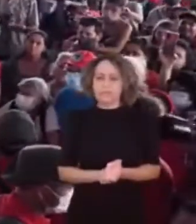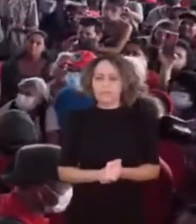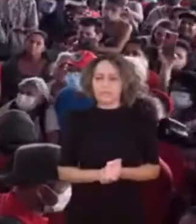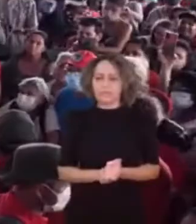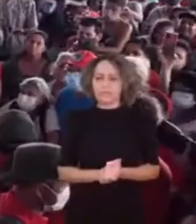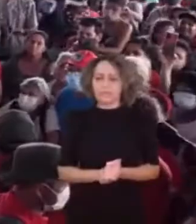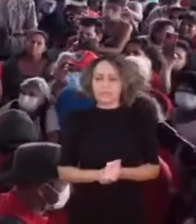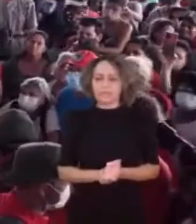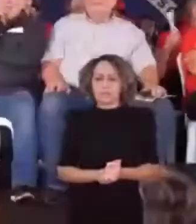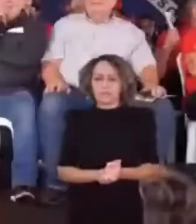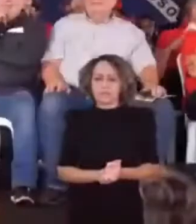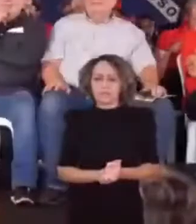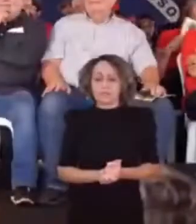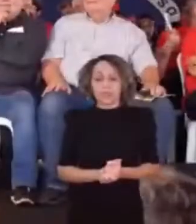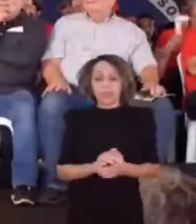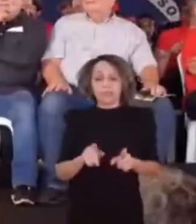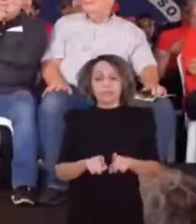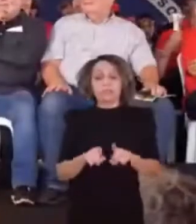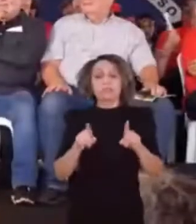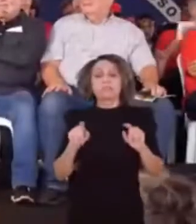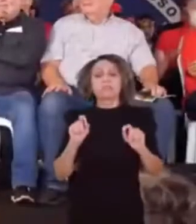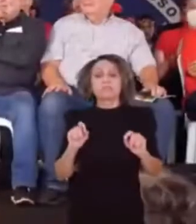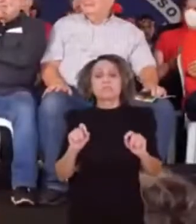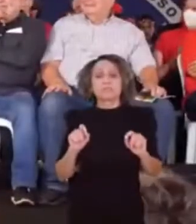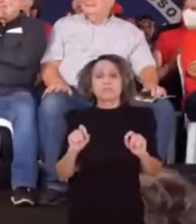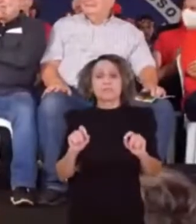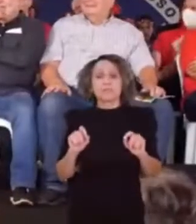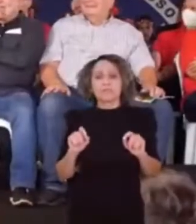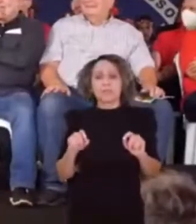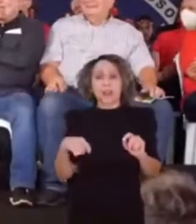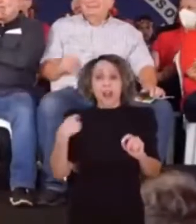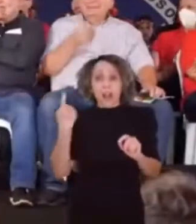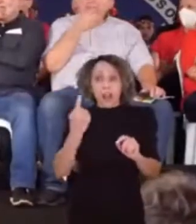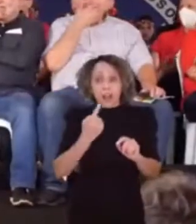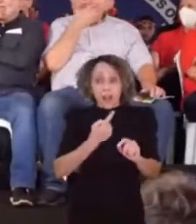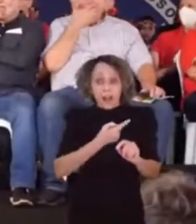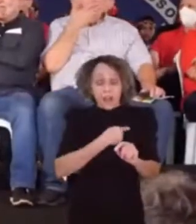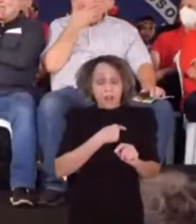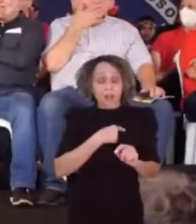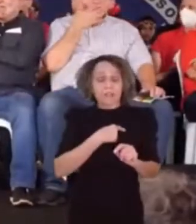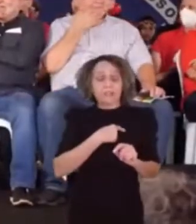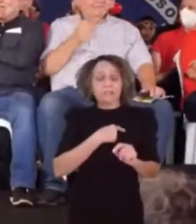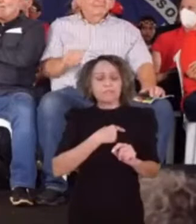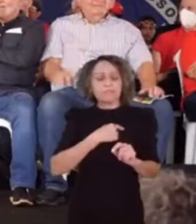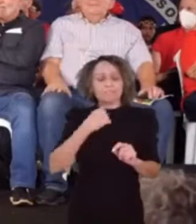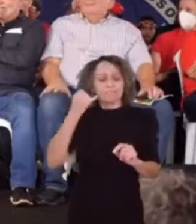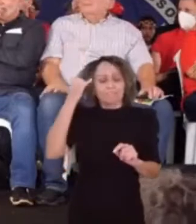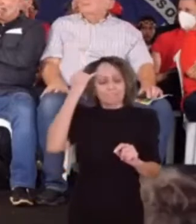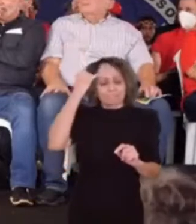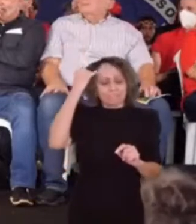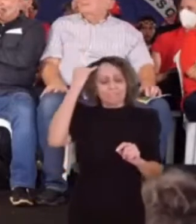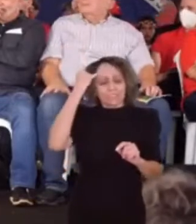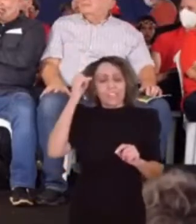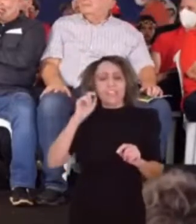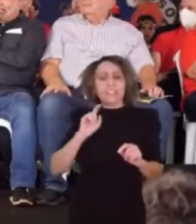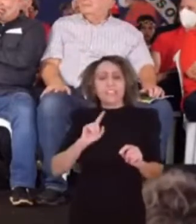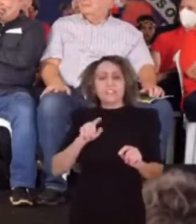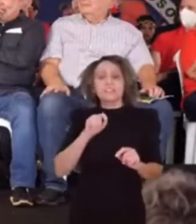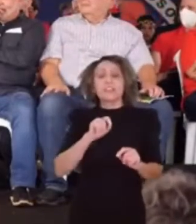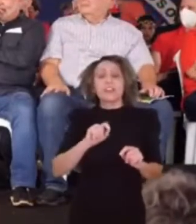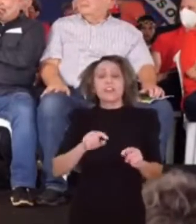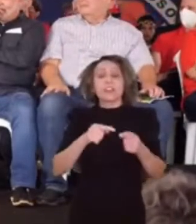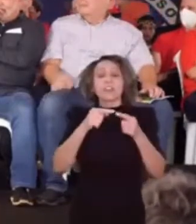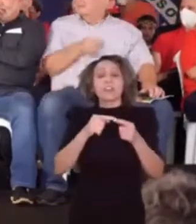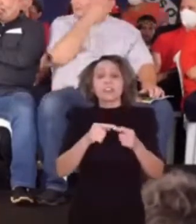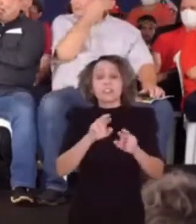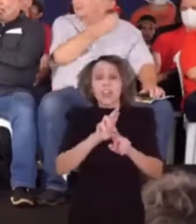Mas a nossa ideia de reforma agrária, Lula, que você conhece, mas estou fazendo de forma pública, até que para a imprensa